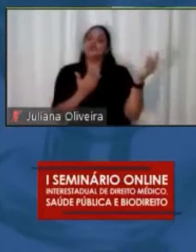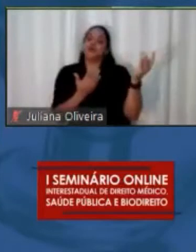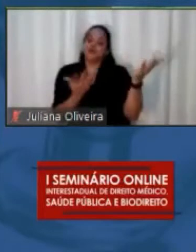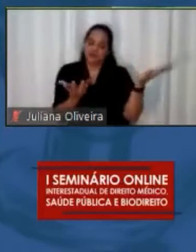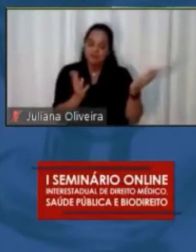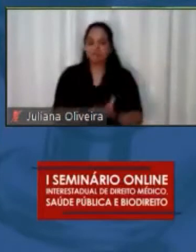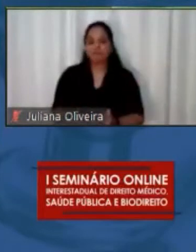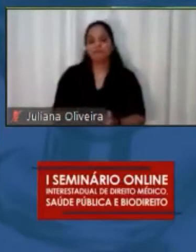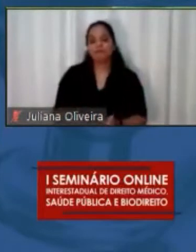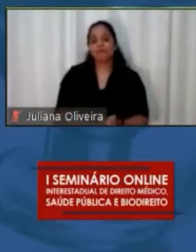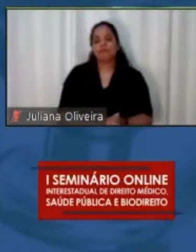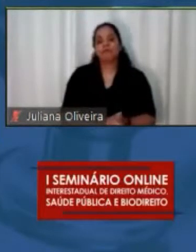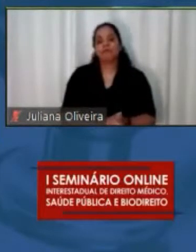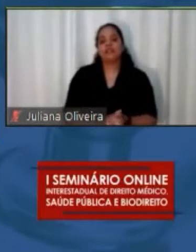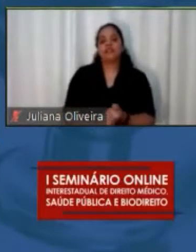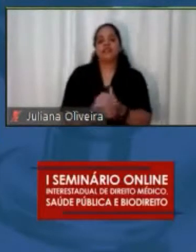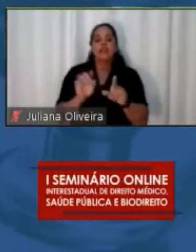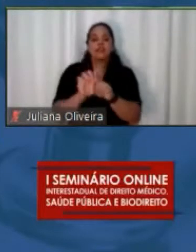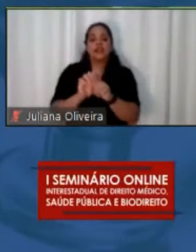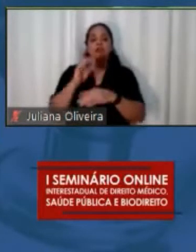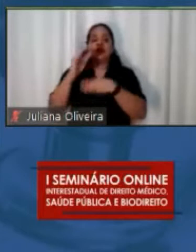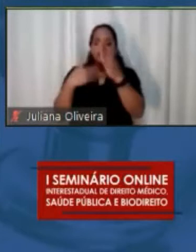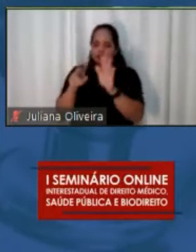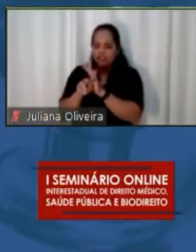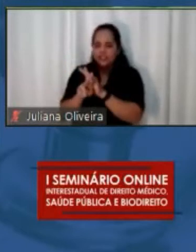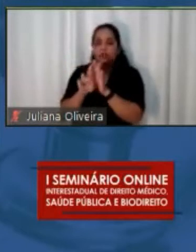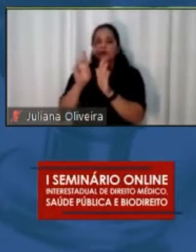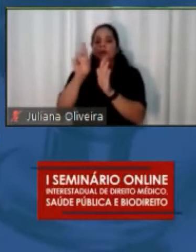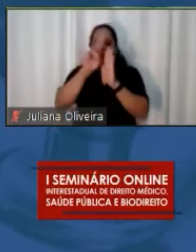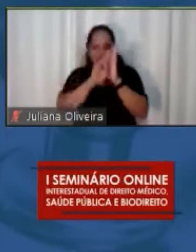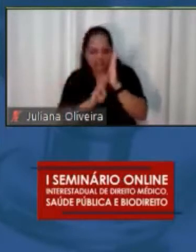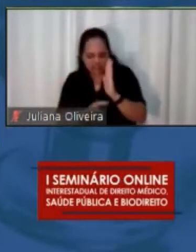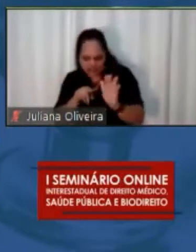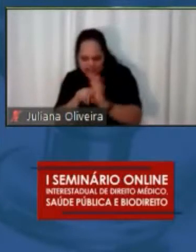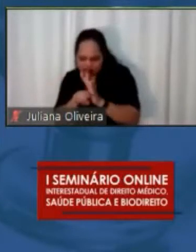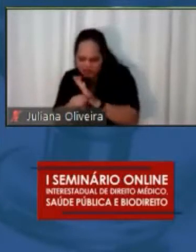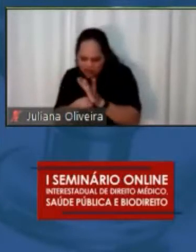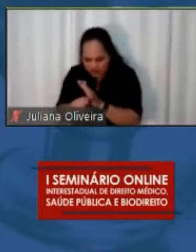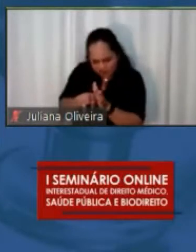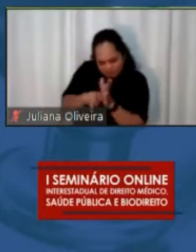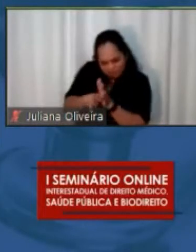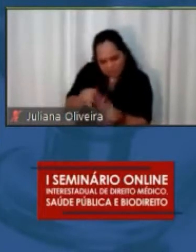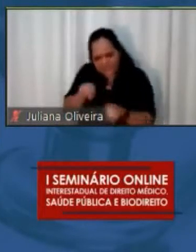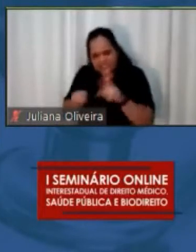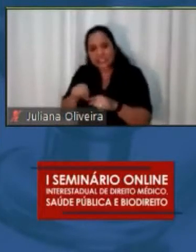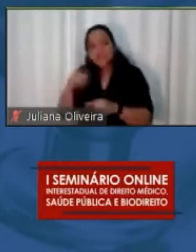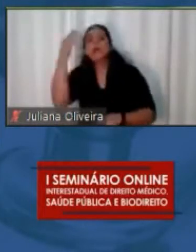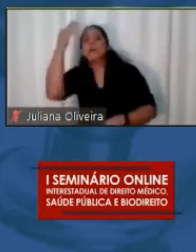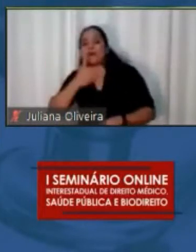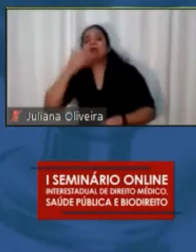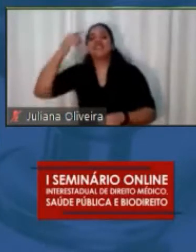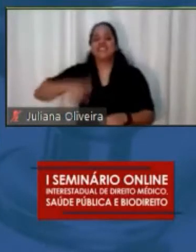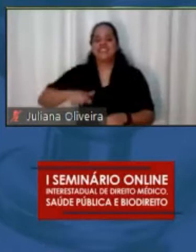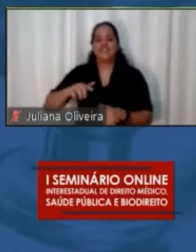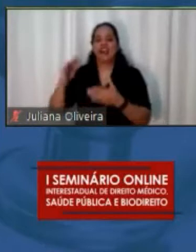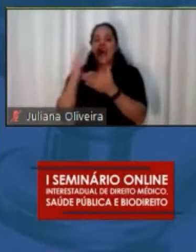Também foi feita depois uma revisão de literatura, uma meta-análise, em que mostrou que estratégias restritivas de transfusão reduzem